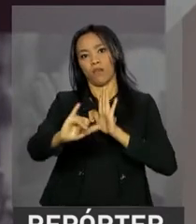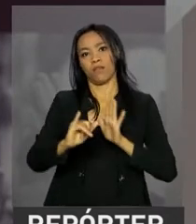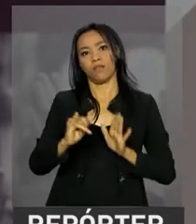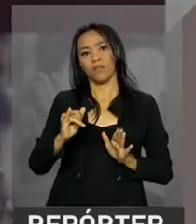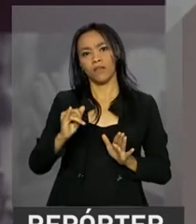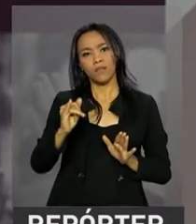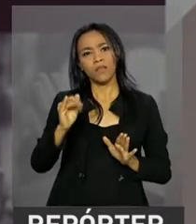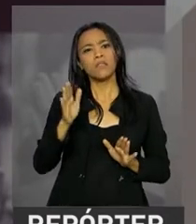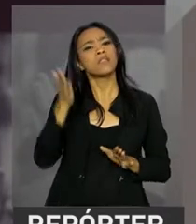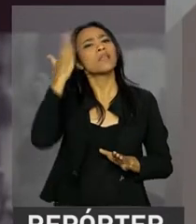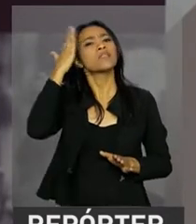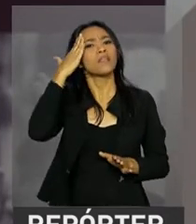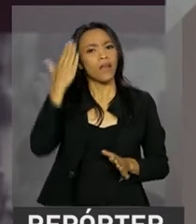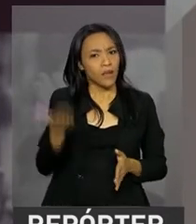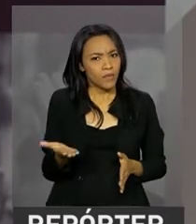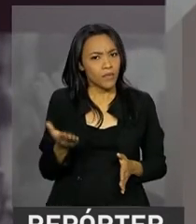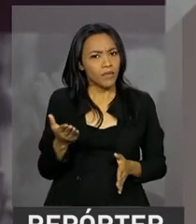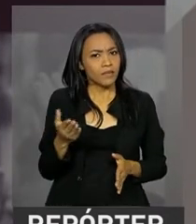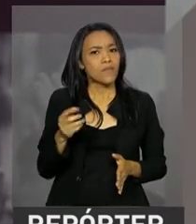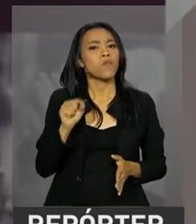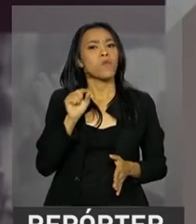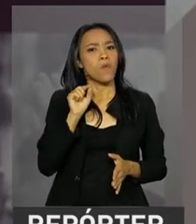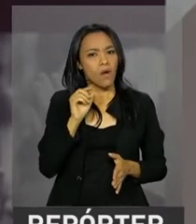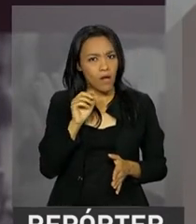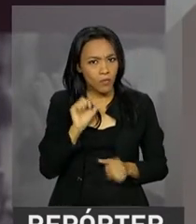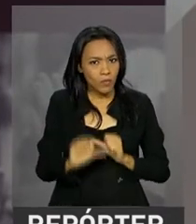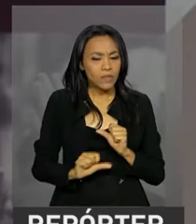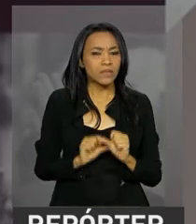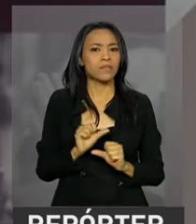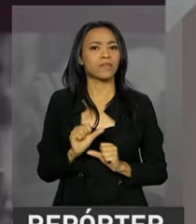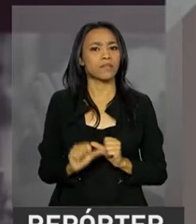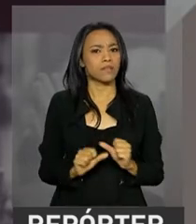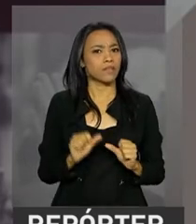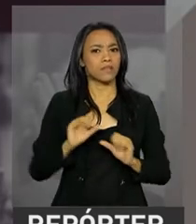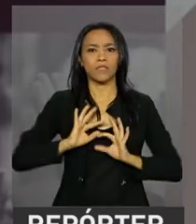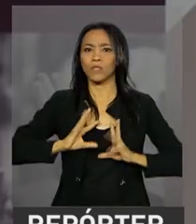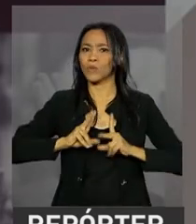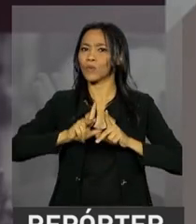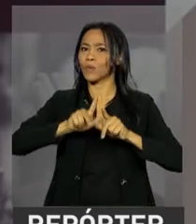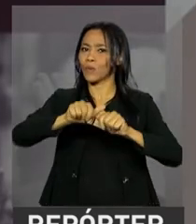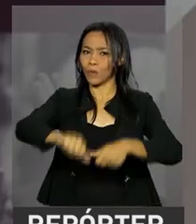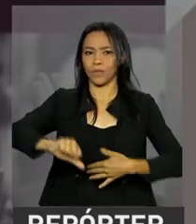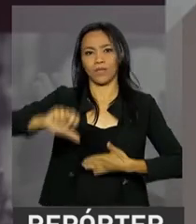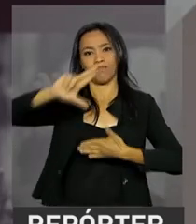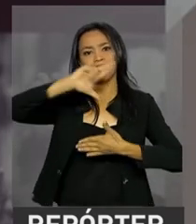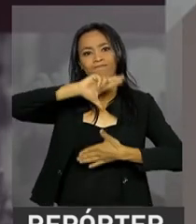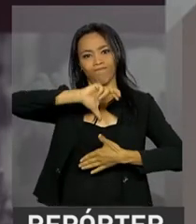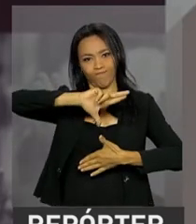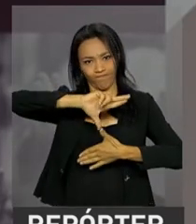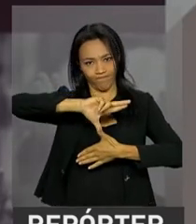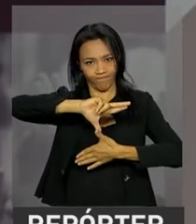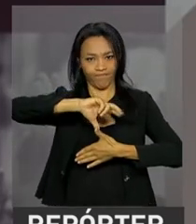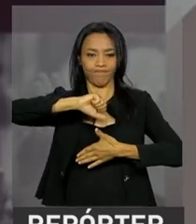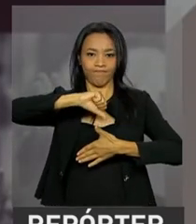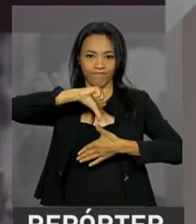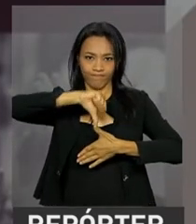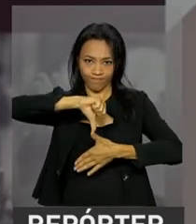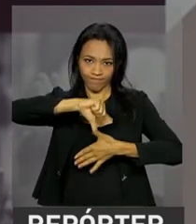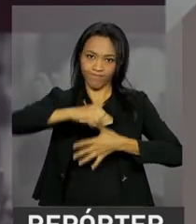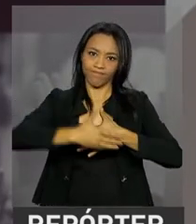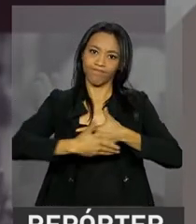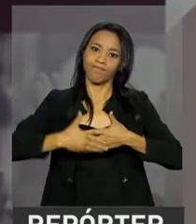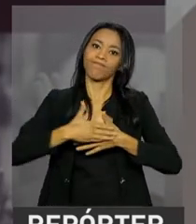sabe talvez de títulos das crianças em toda a américa do sul o brasil é um